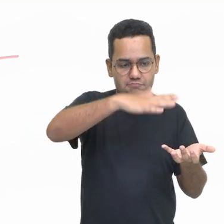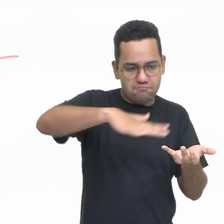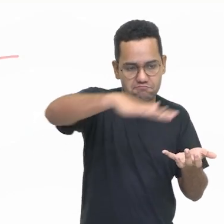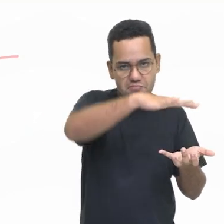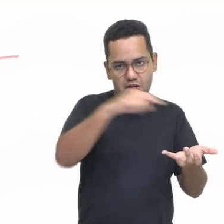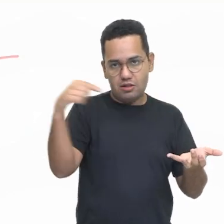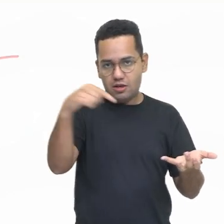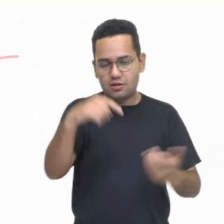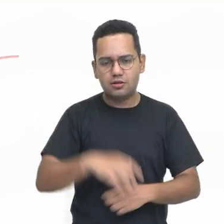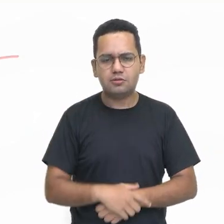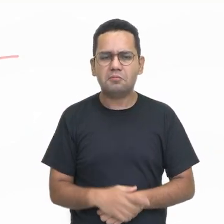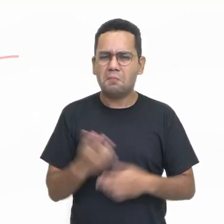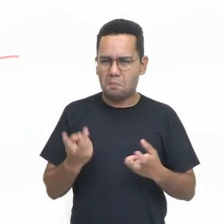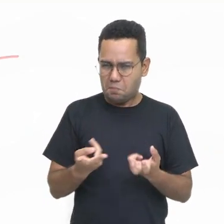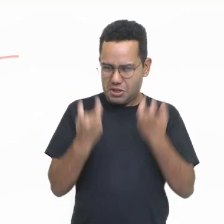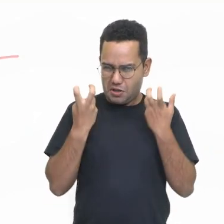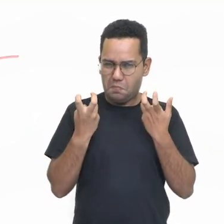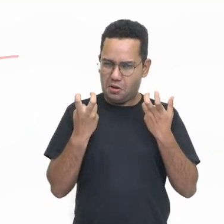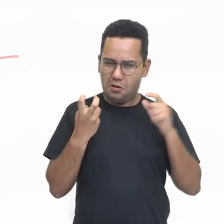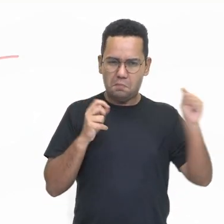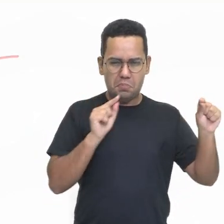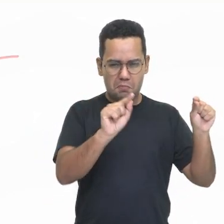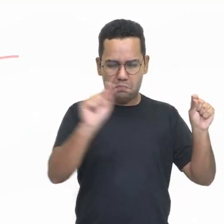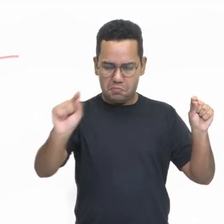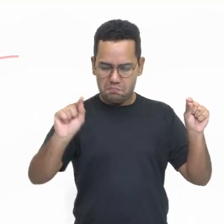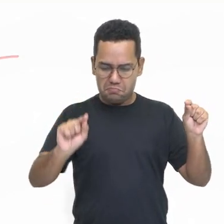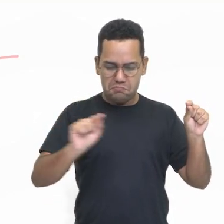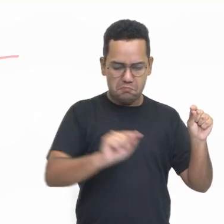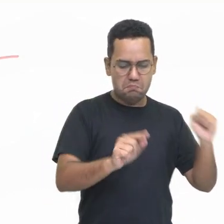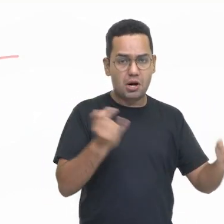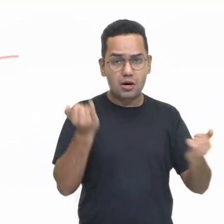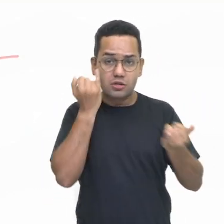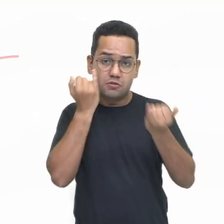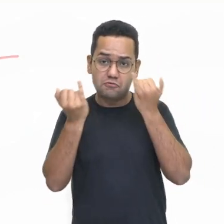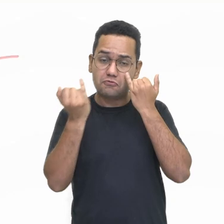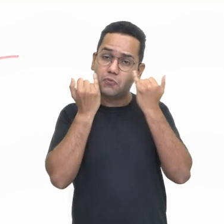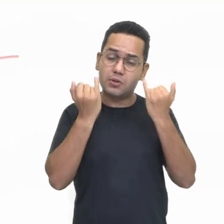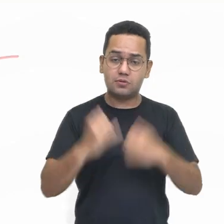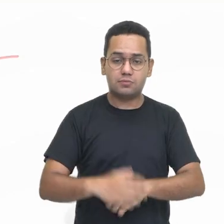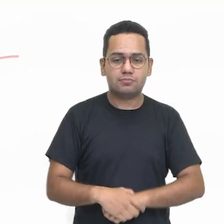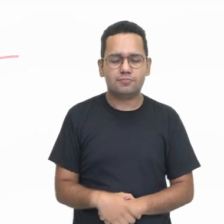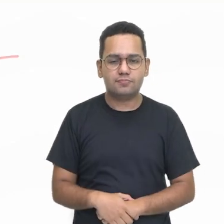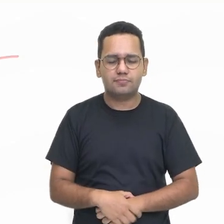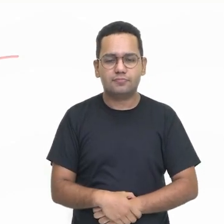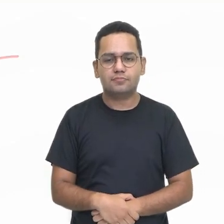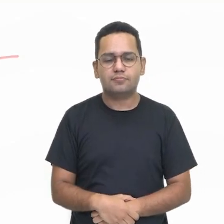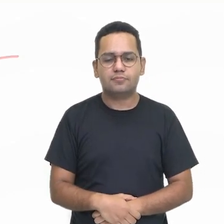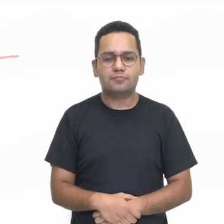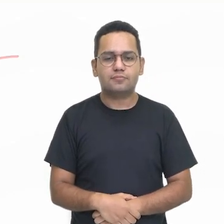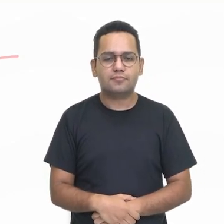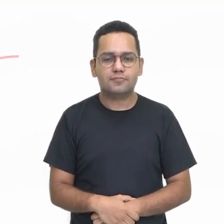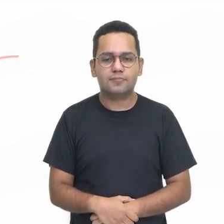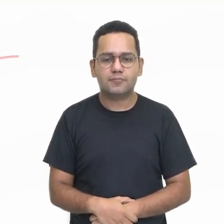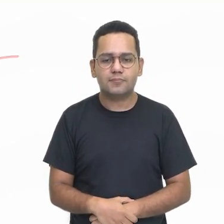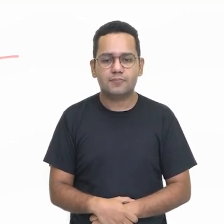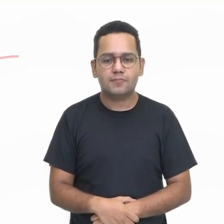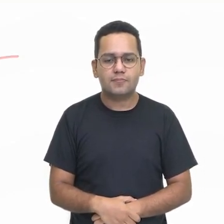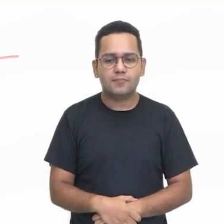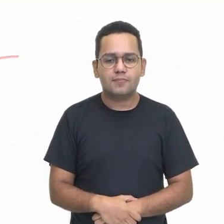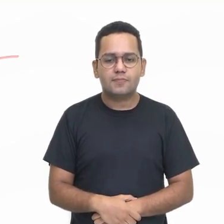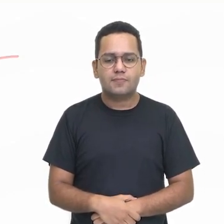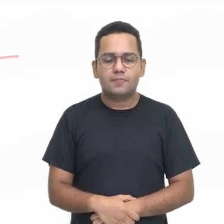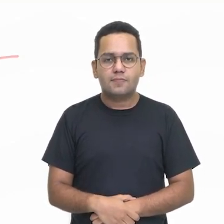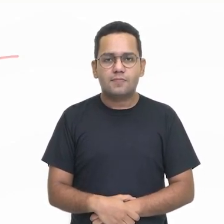complexidade como vocês podem aí observar né puderam observar neste digamos organograma que eu